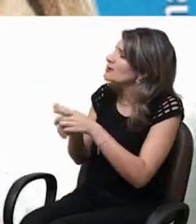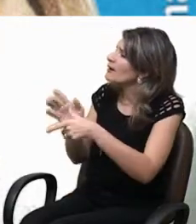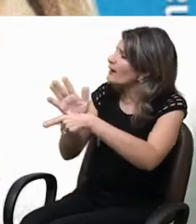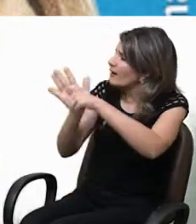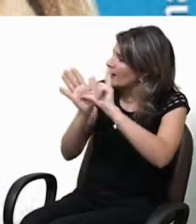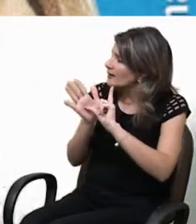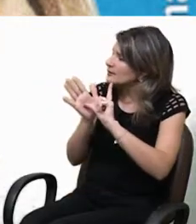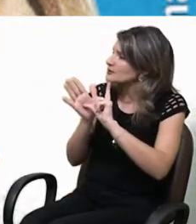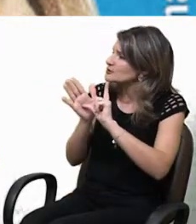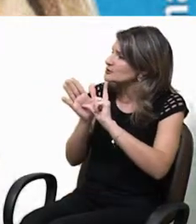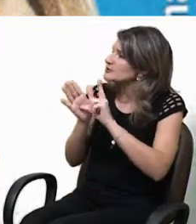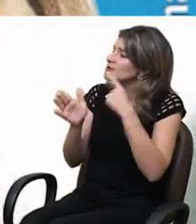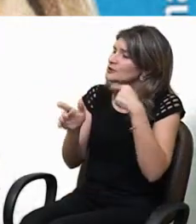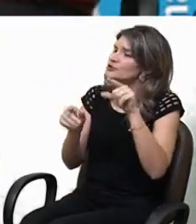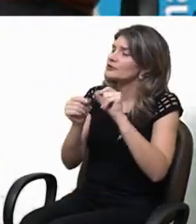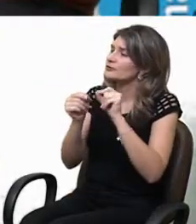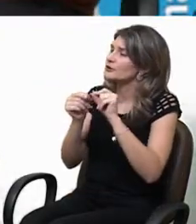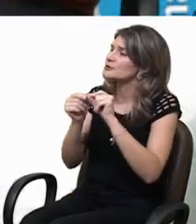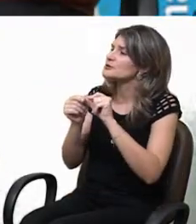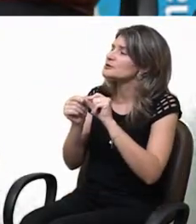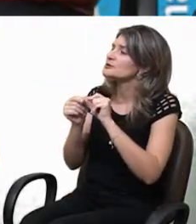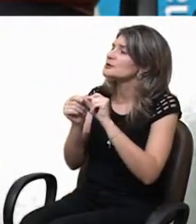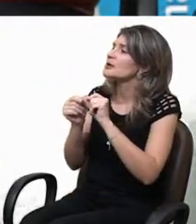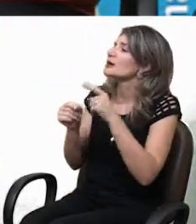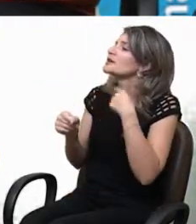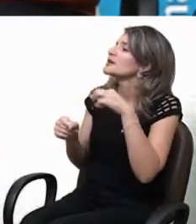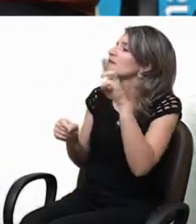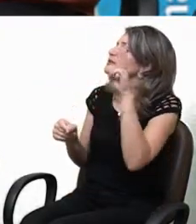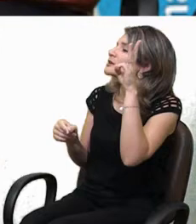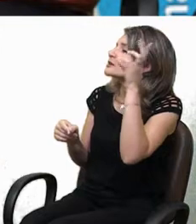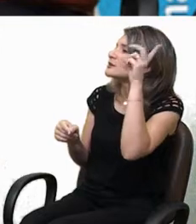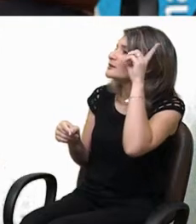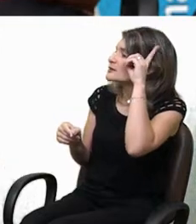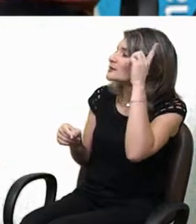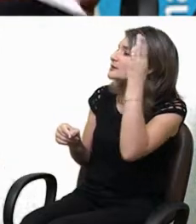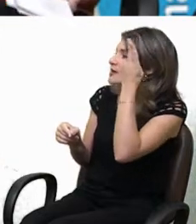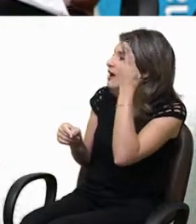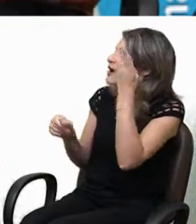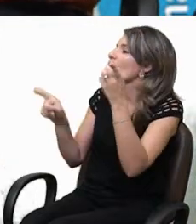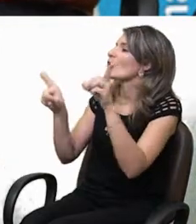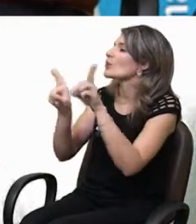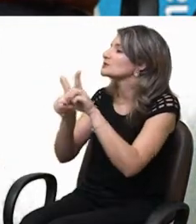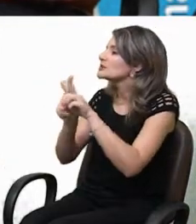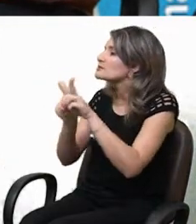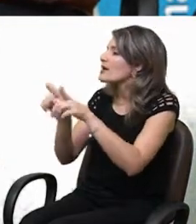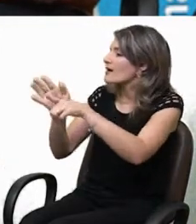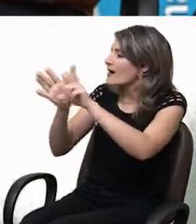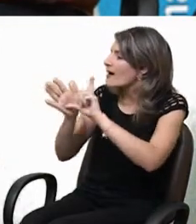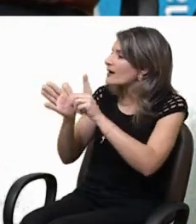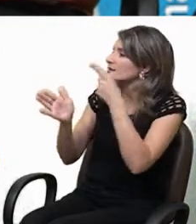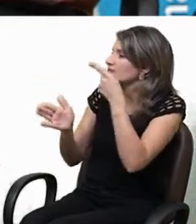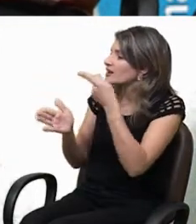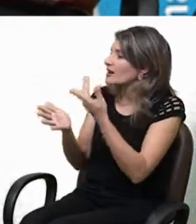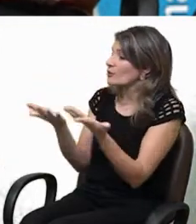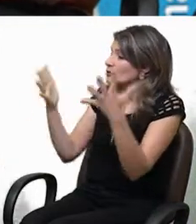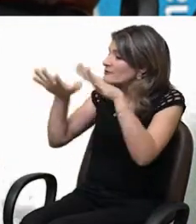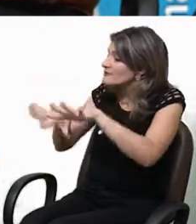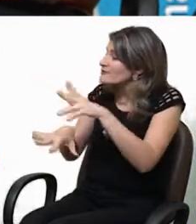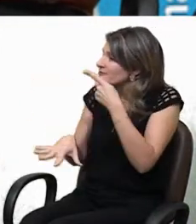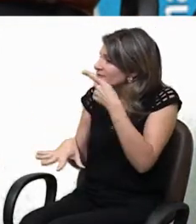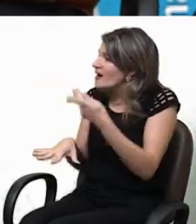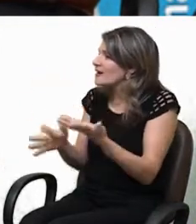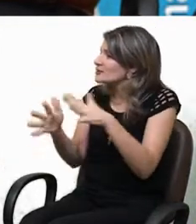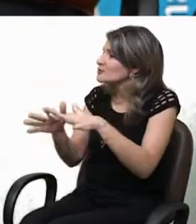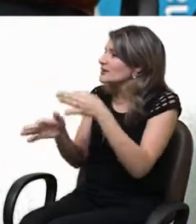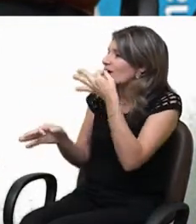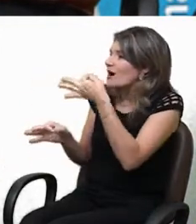né? E ter uma base para tudo isso. Nós já falamos a respeito de outras deficiências aqui no programa, né?